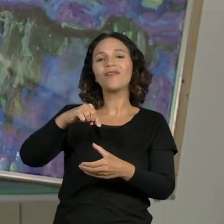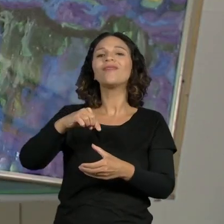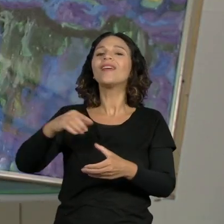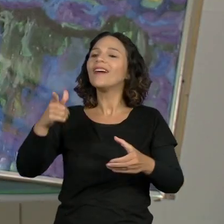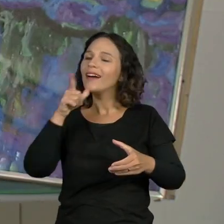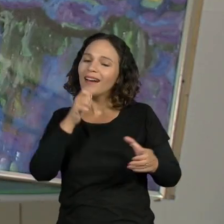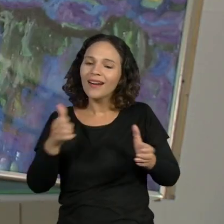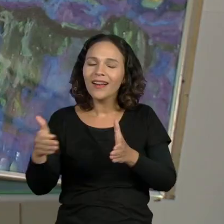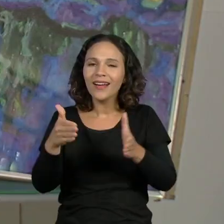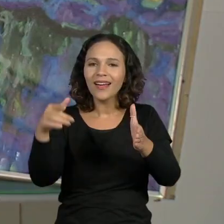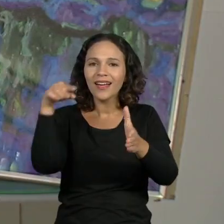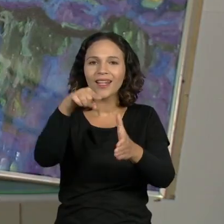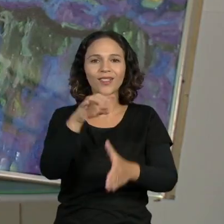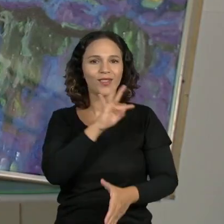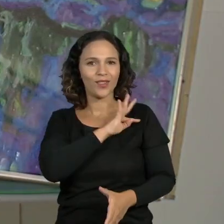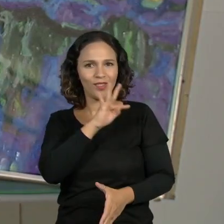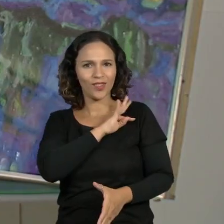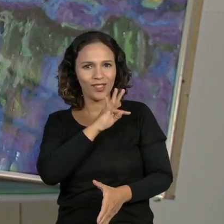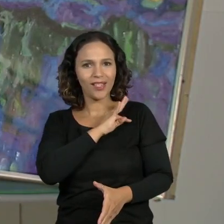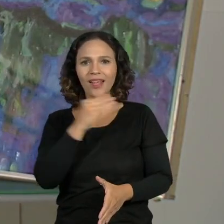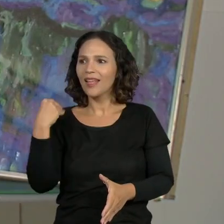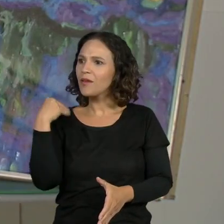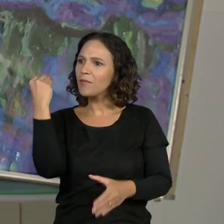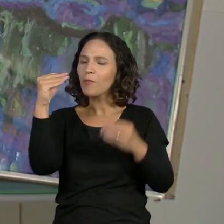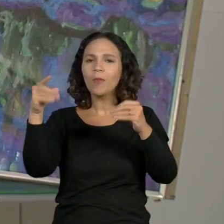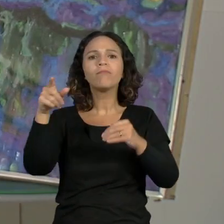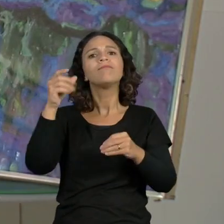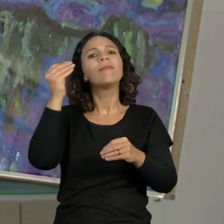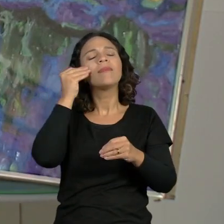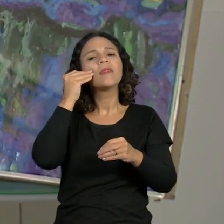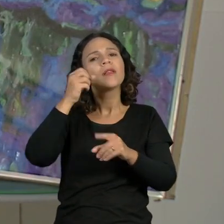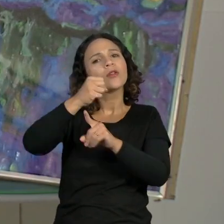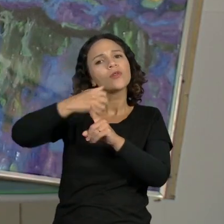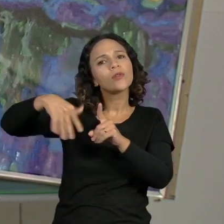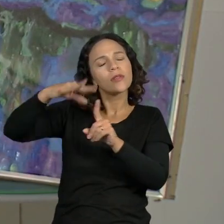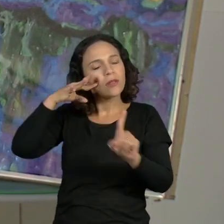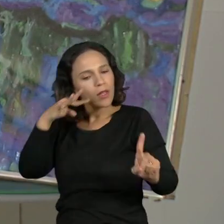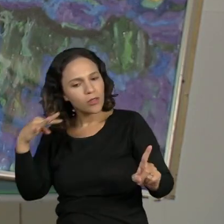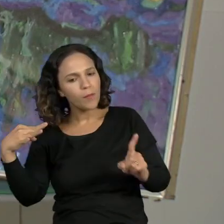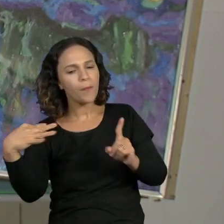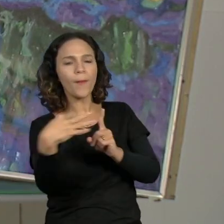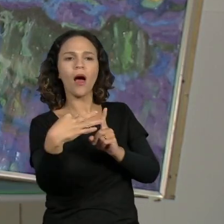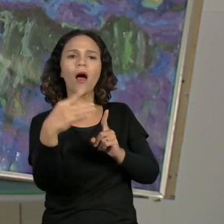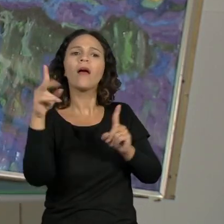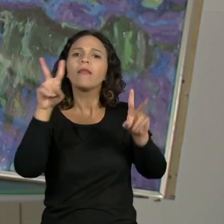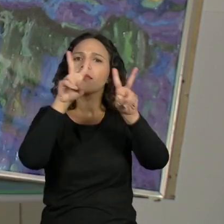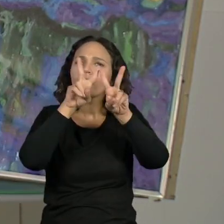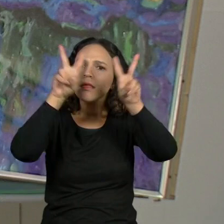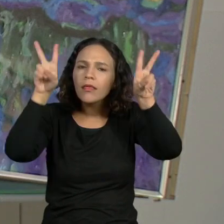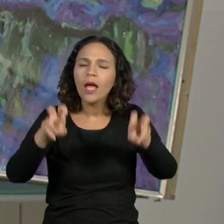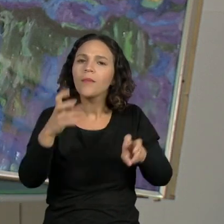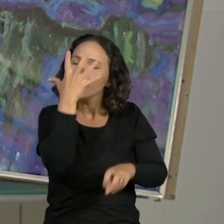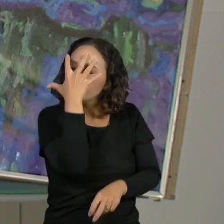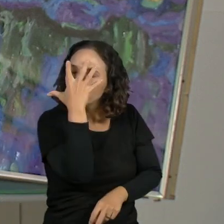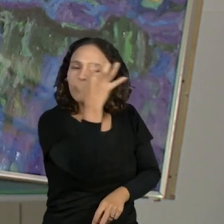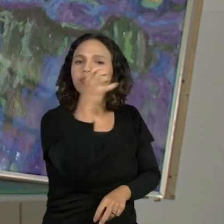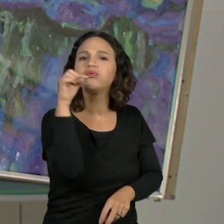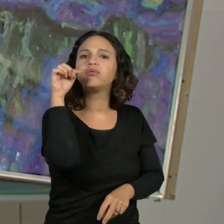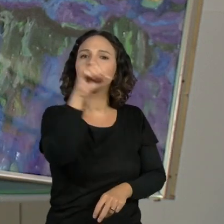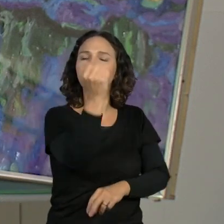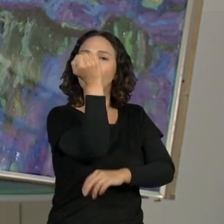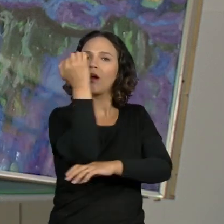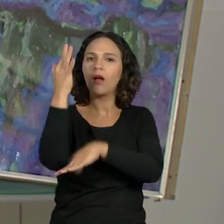de intervenções que chamam a atenção da sociedade para essas questões ecológicas e para